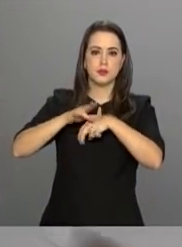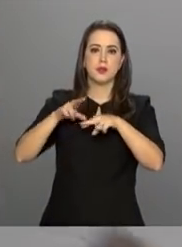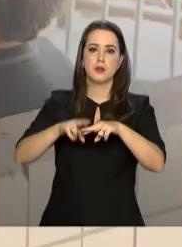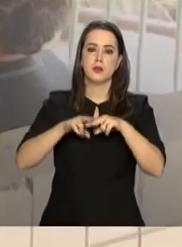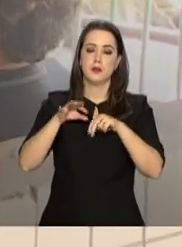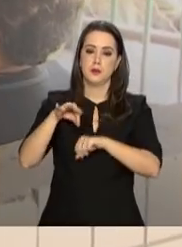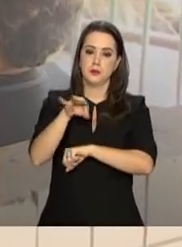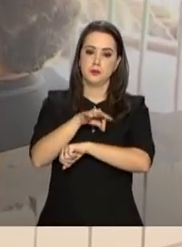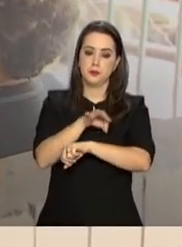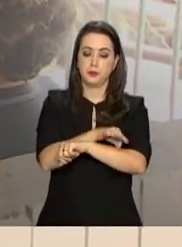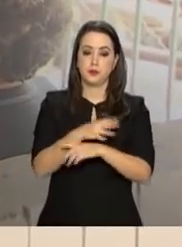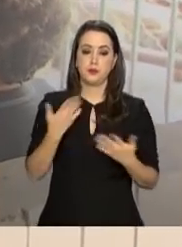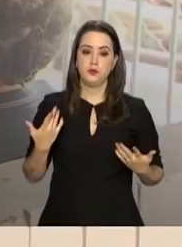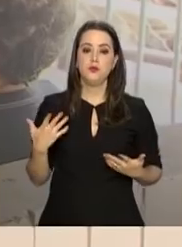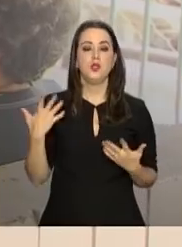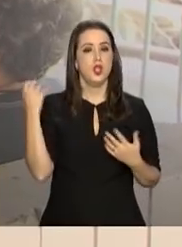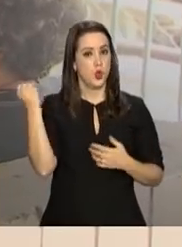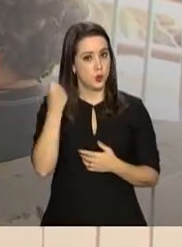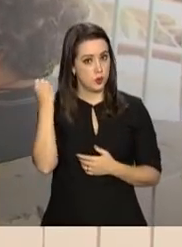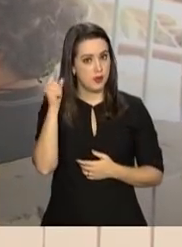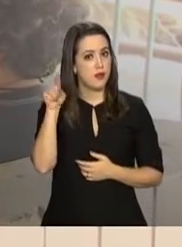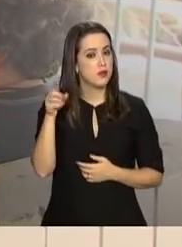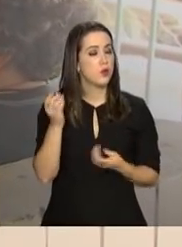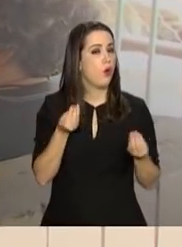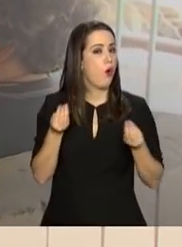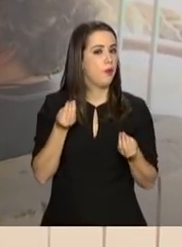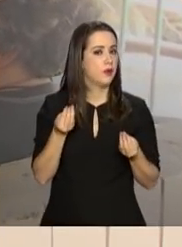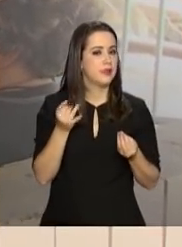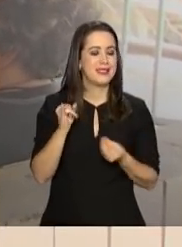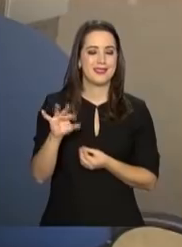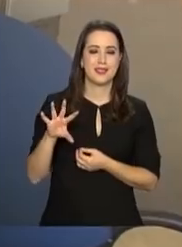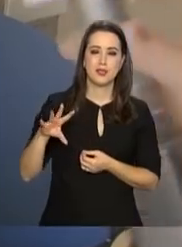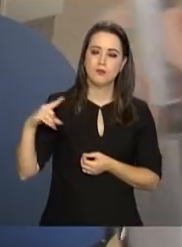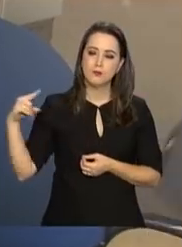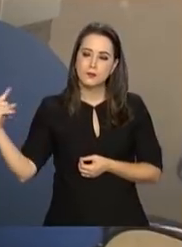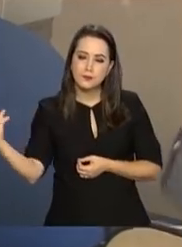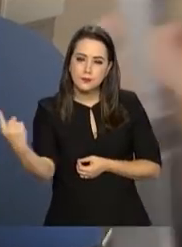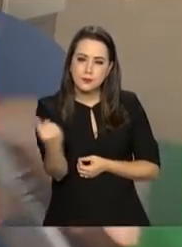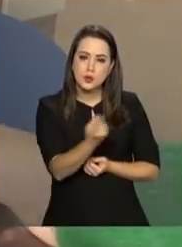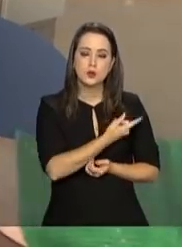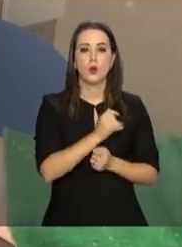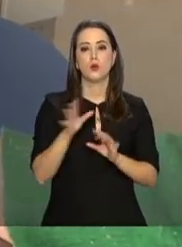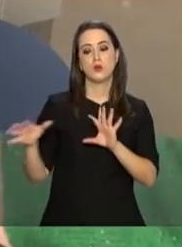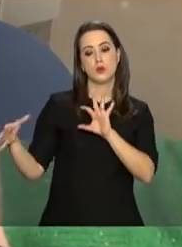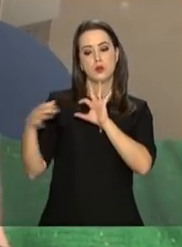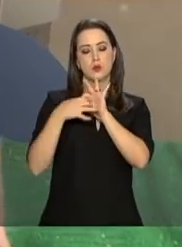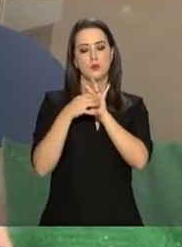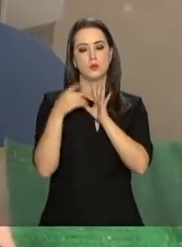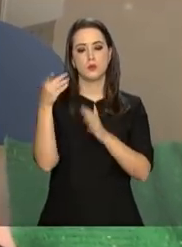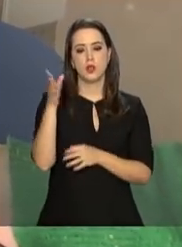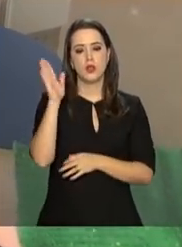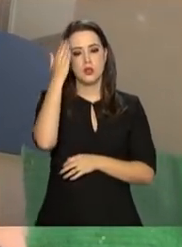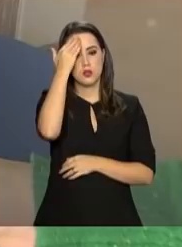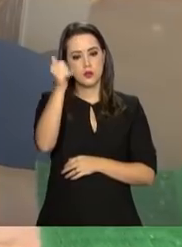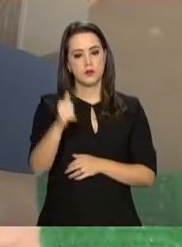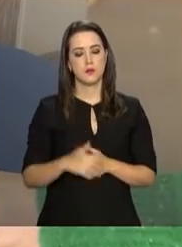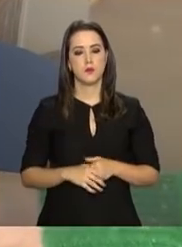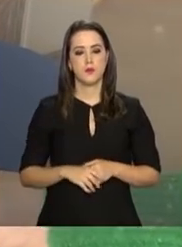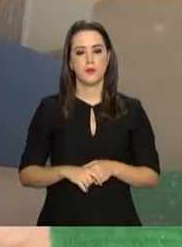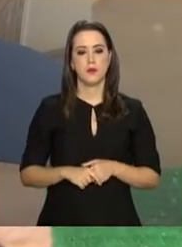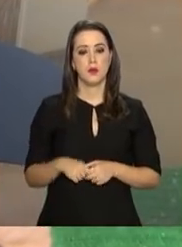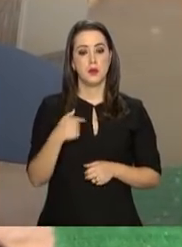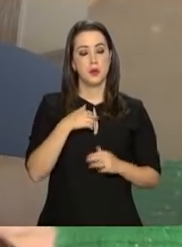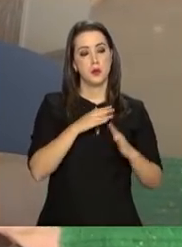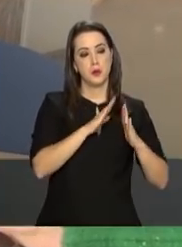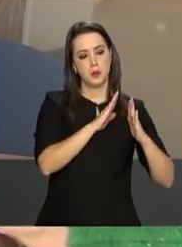pelo aeds e o sucesso é garantido quando todos se unem lição que aposentada Ila já aprendeu eu